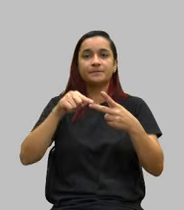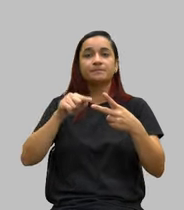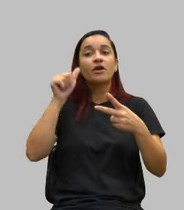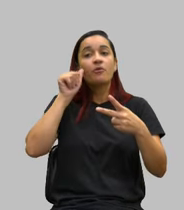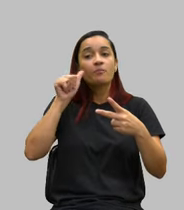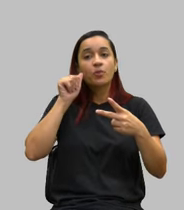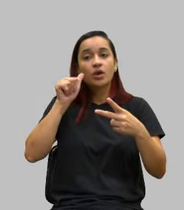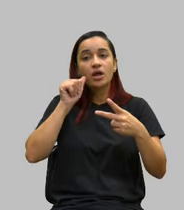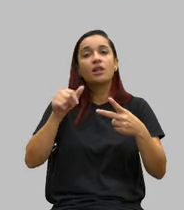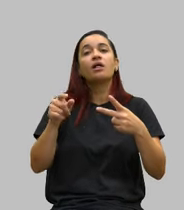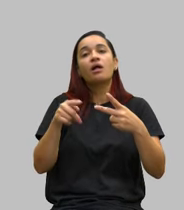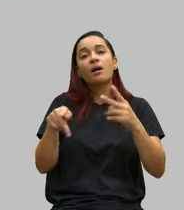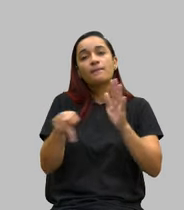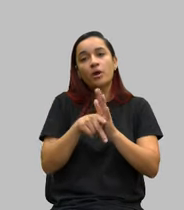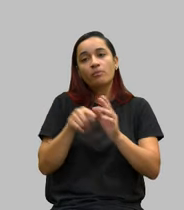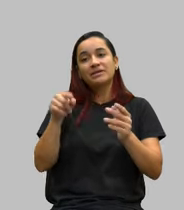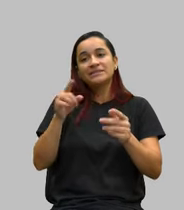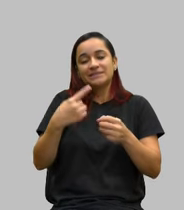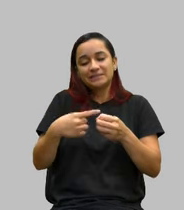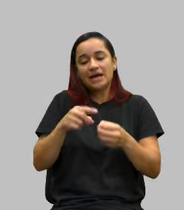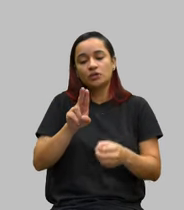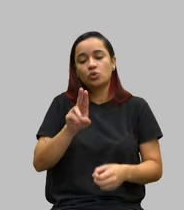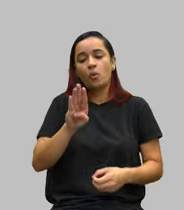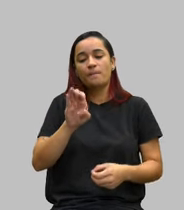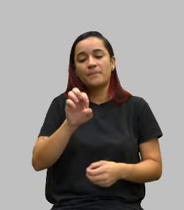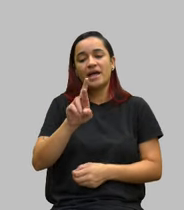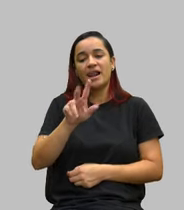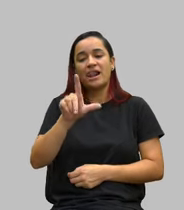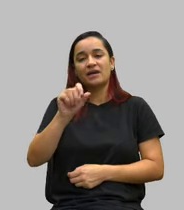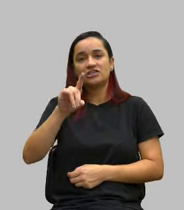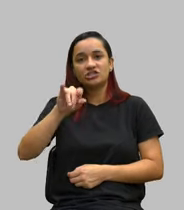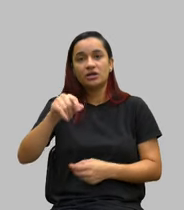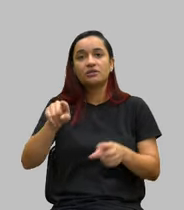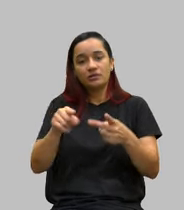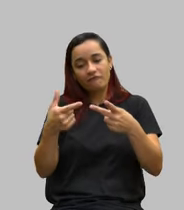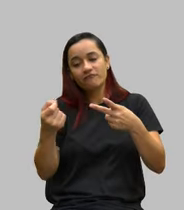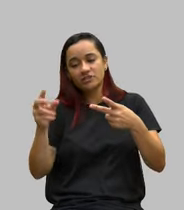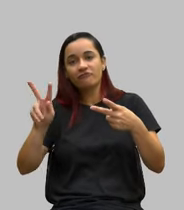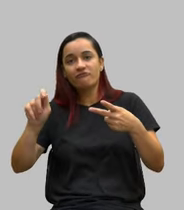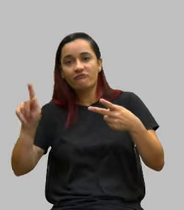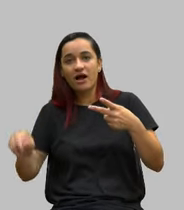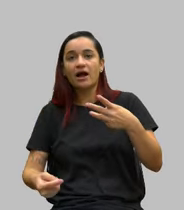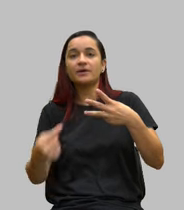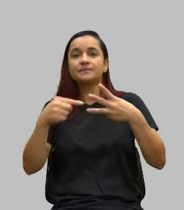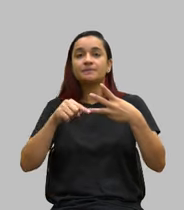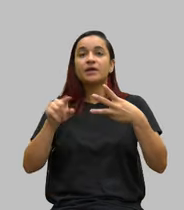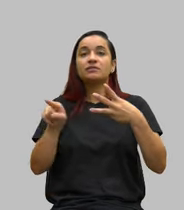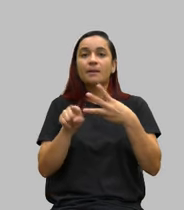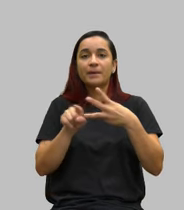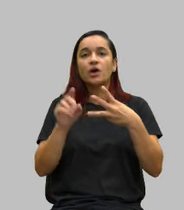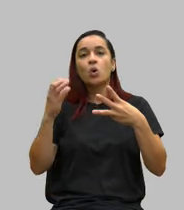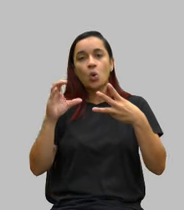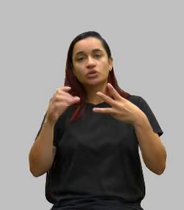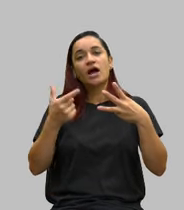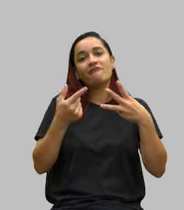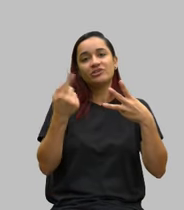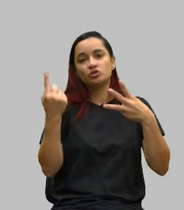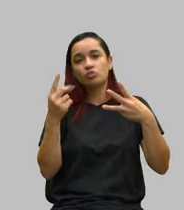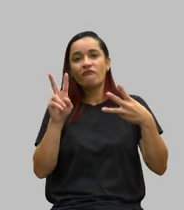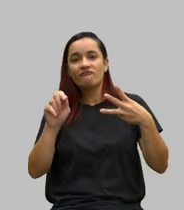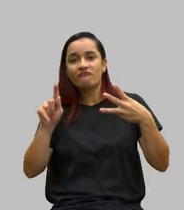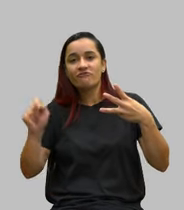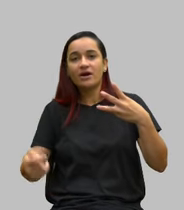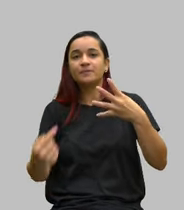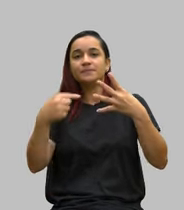inaugurada recentemente Uberlândia mais 20 vagas um centro de integração provisória em Contagem mais 21 vagas uma reforma do centro